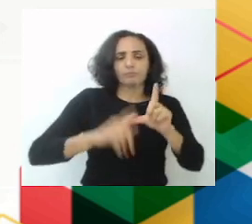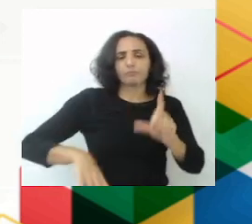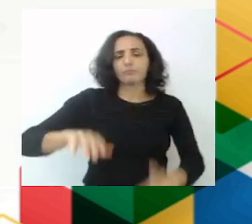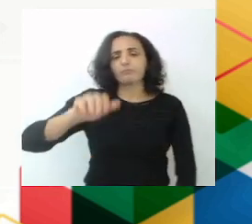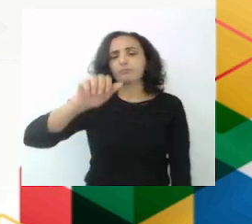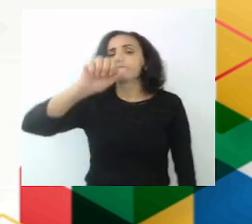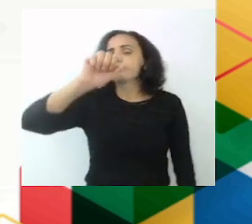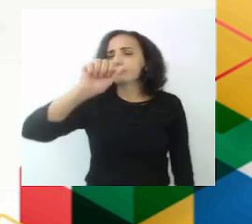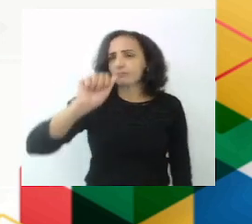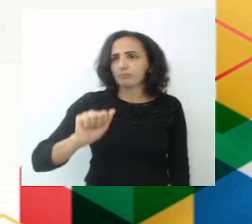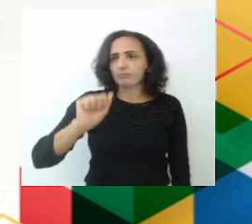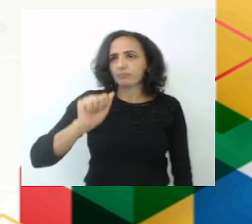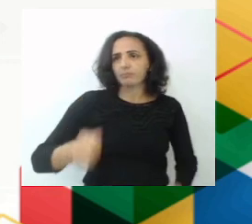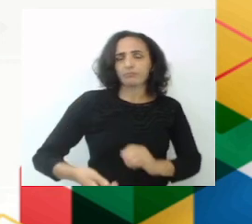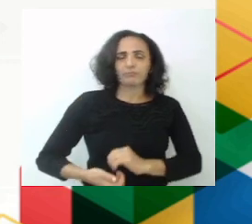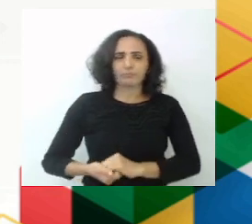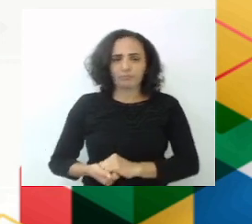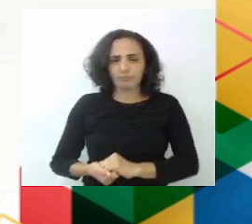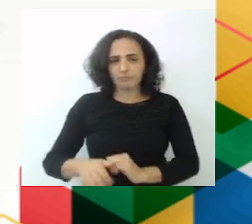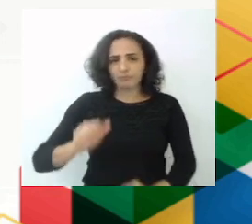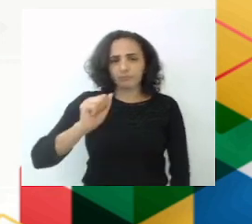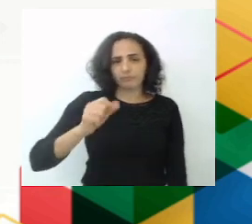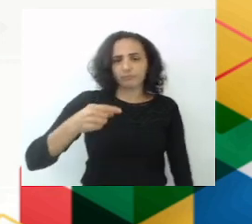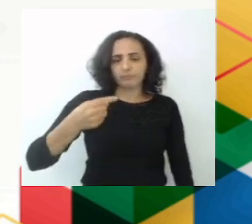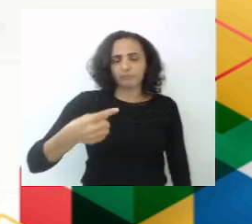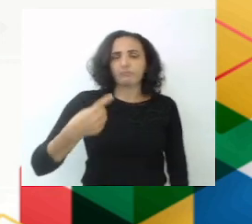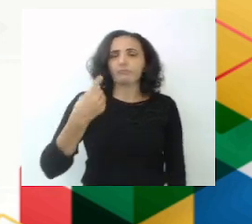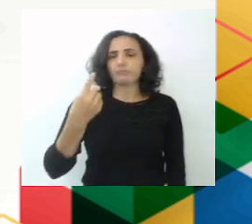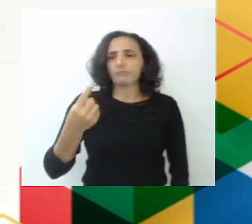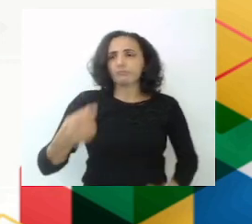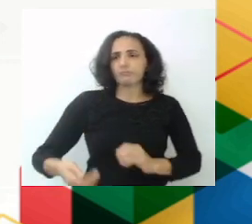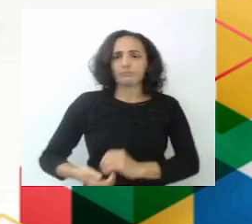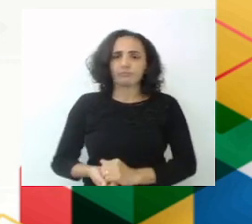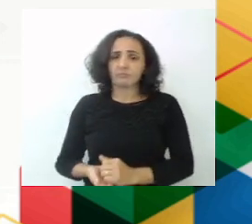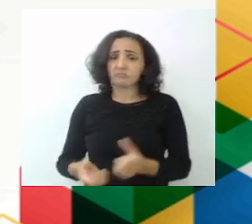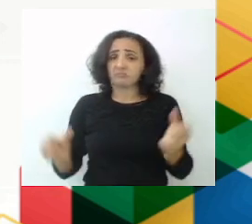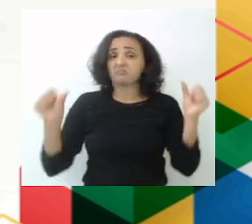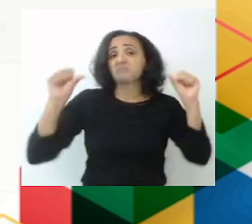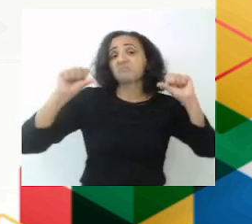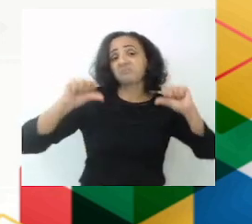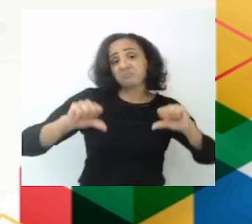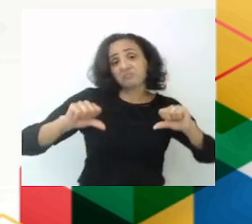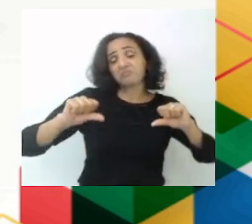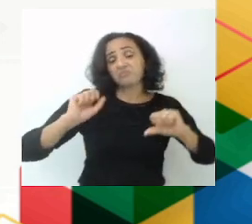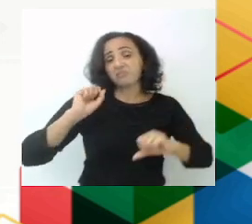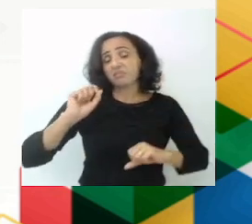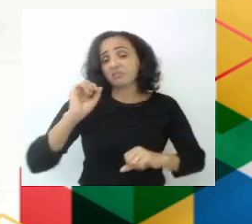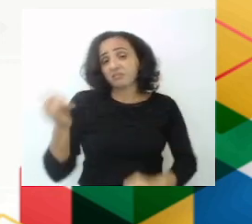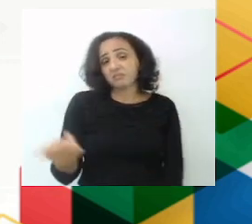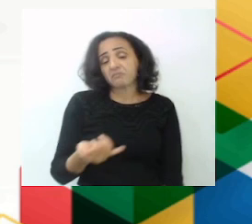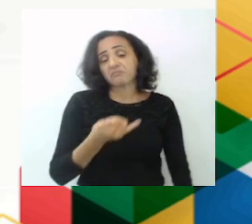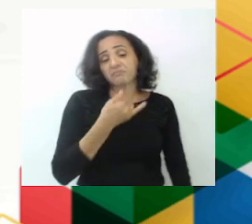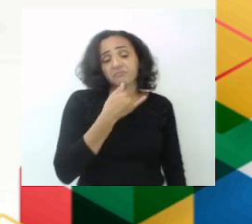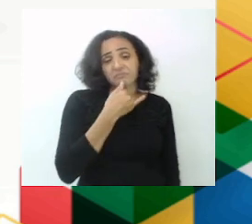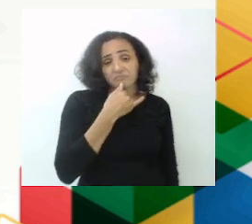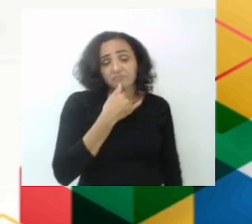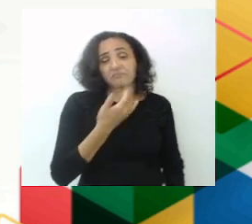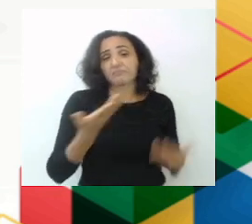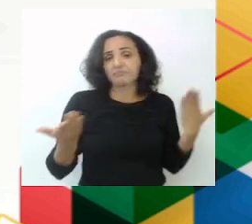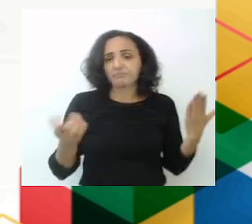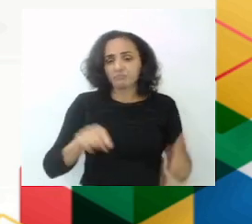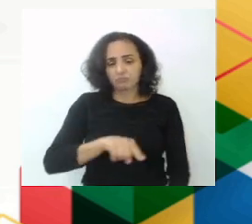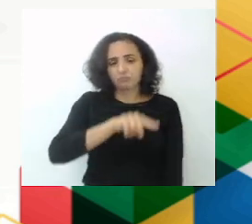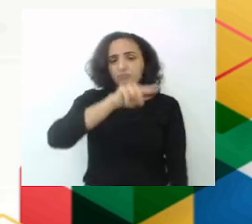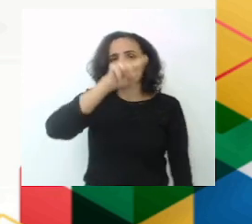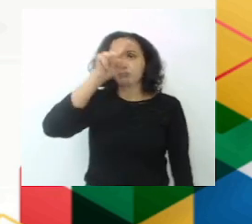nessa função é menos 1. Astral negativo. Astral negativo eu estou para baixo. Então, antes